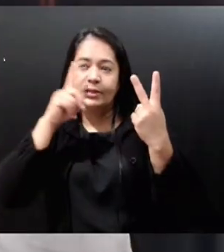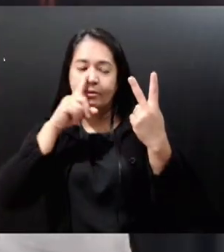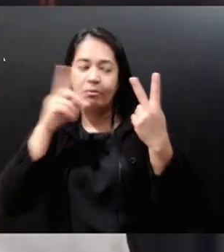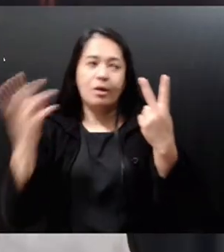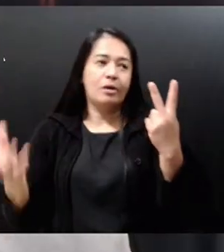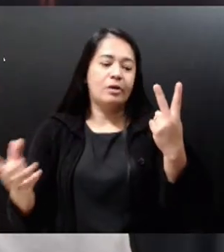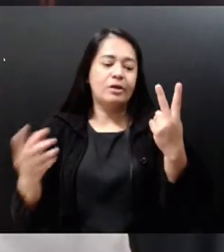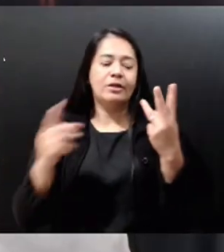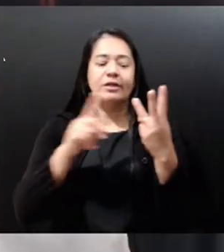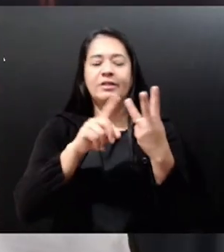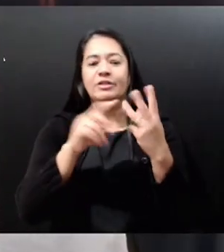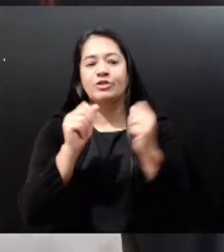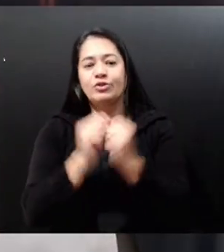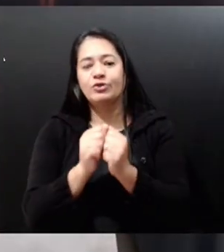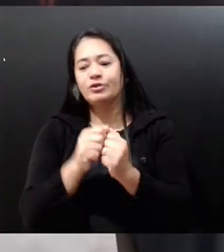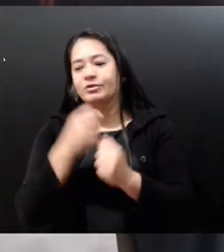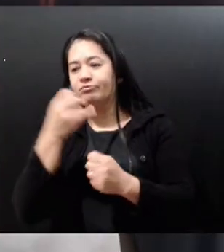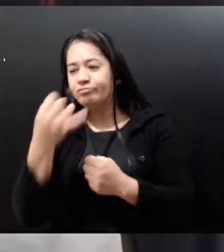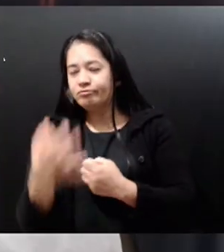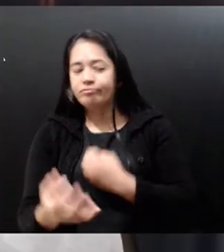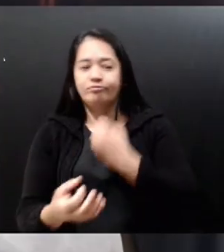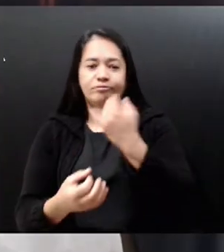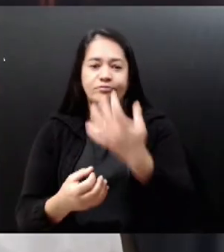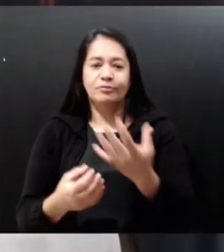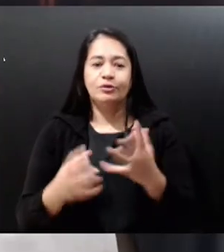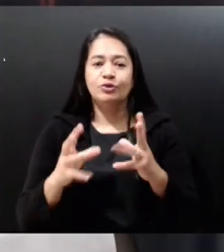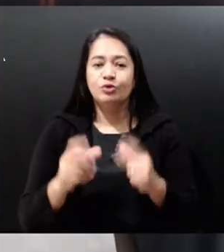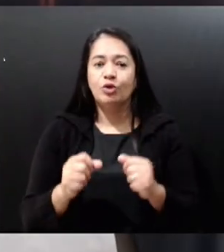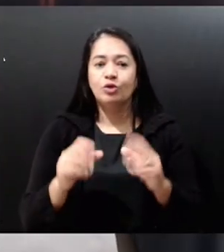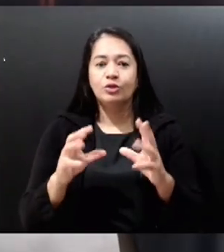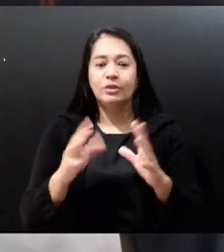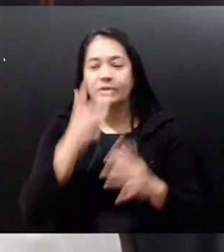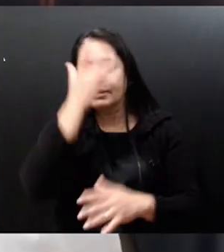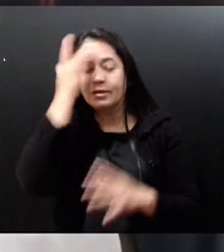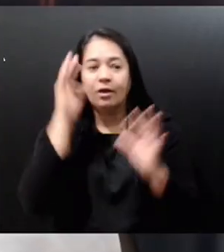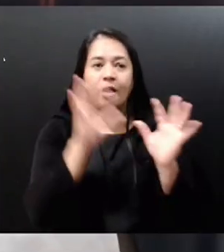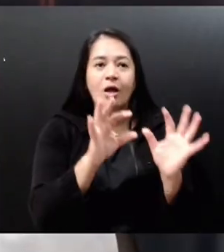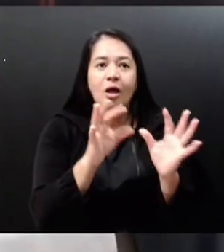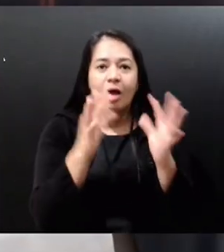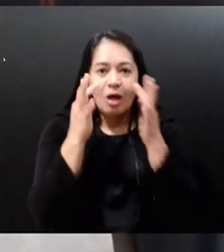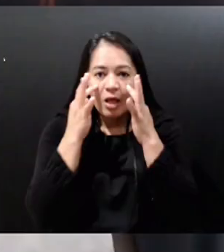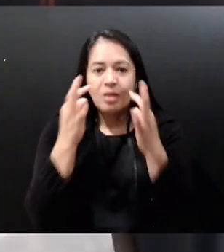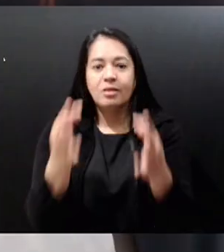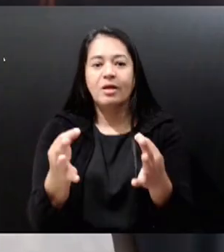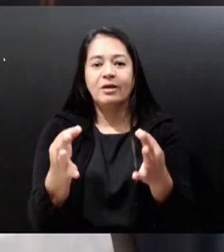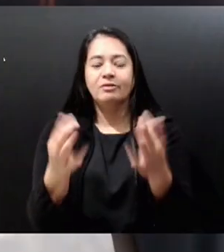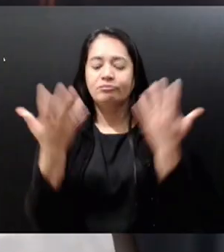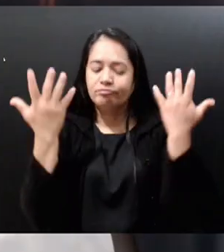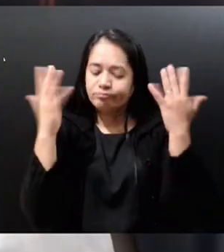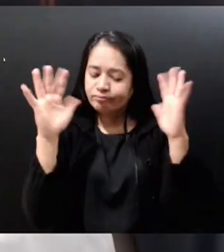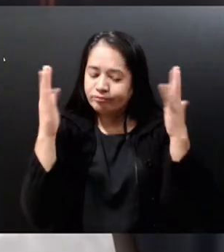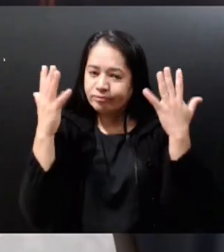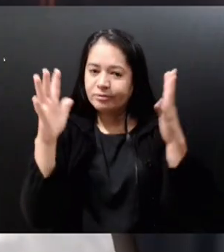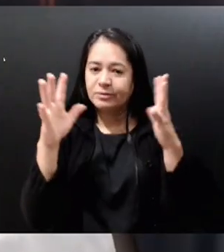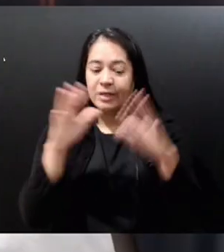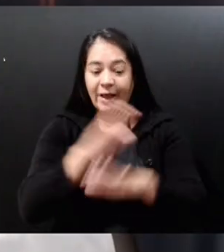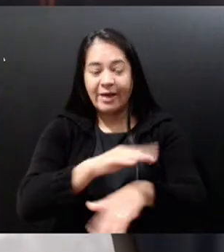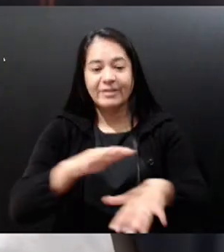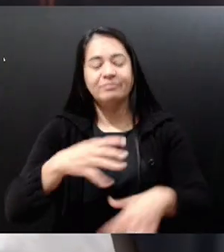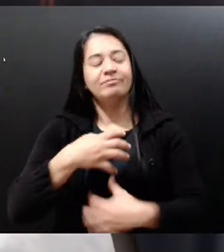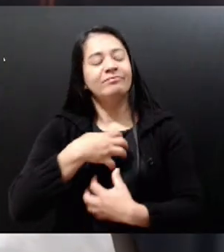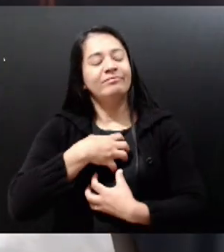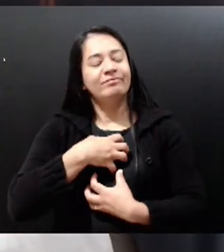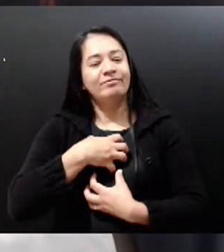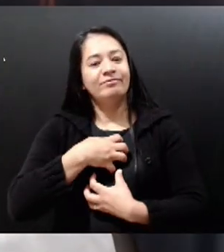fala, e ela se expõe, e todo mundo escuta, e todo mundo aplaude. A criança sente uma validação